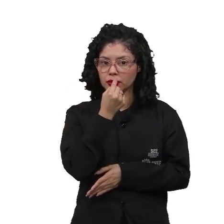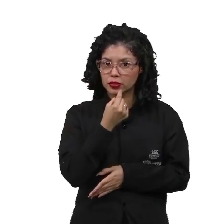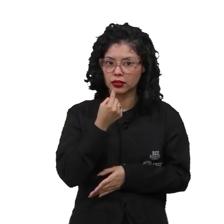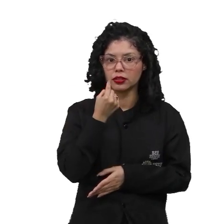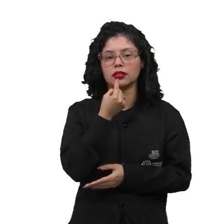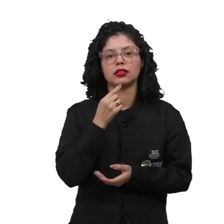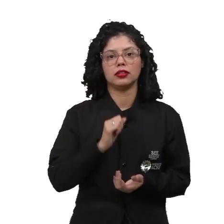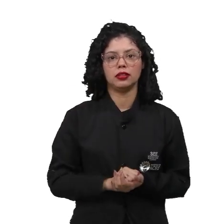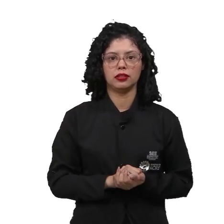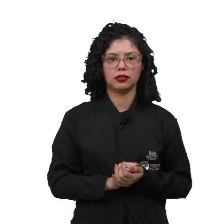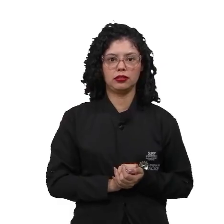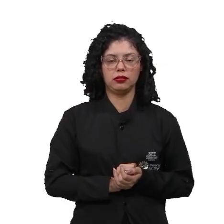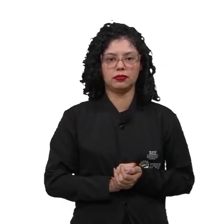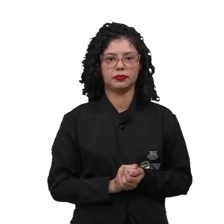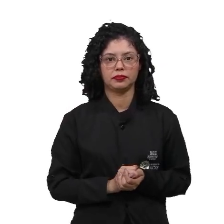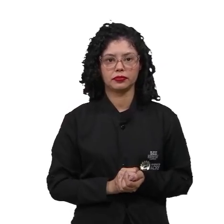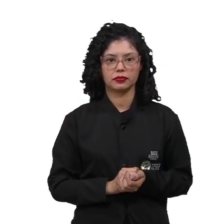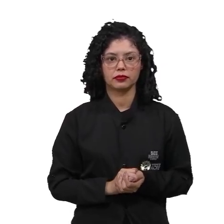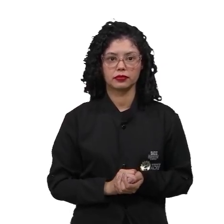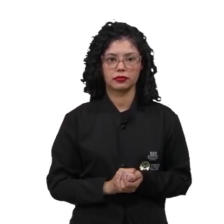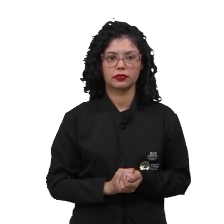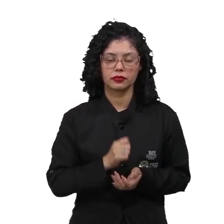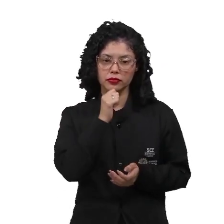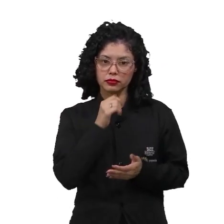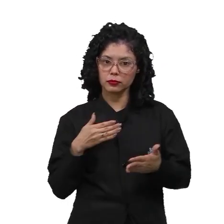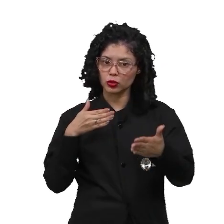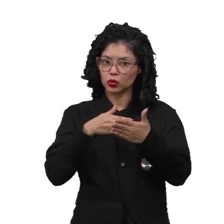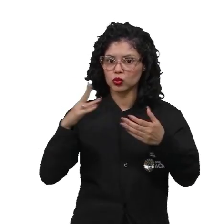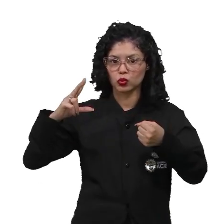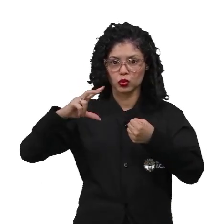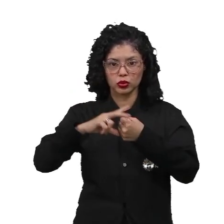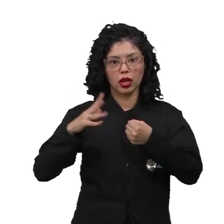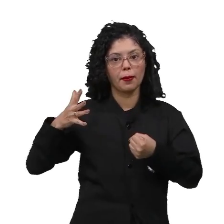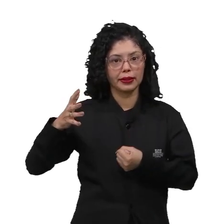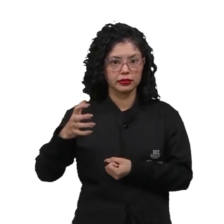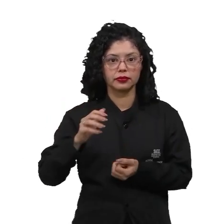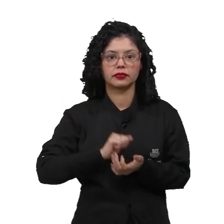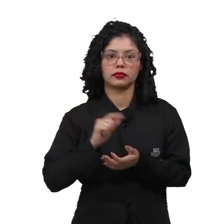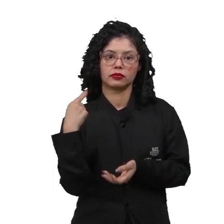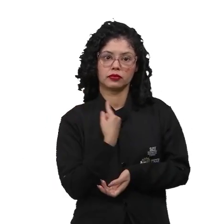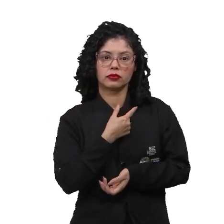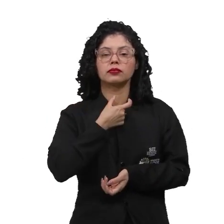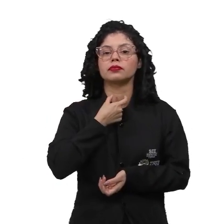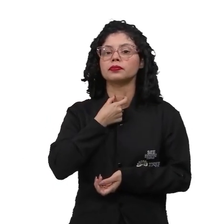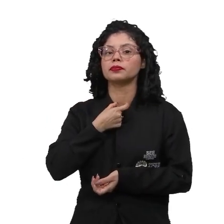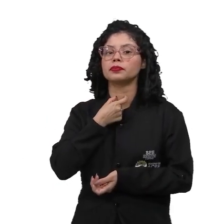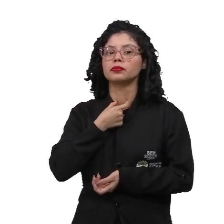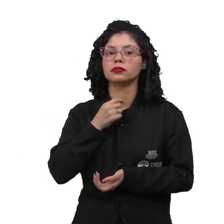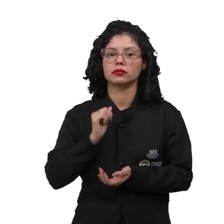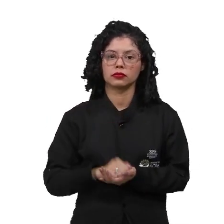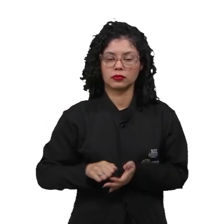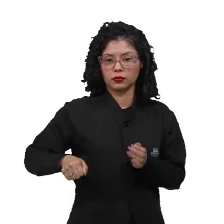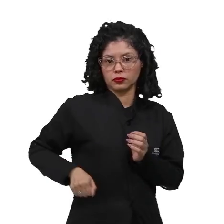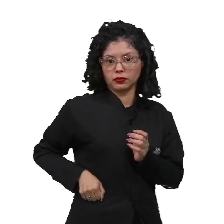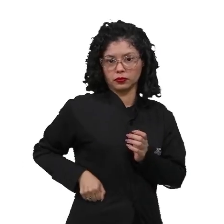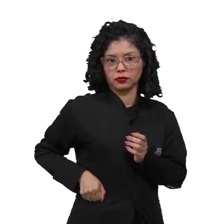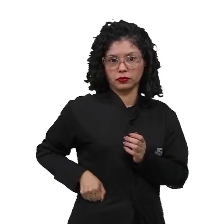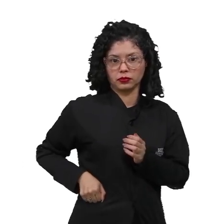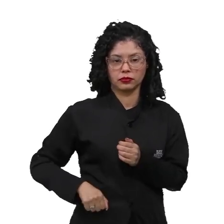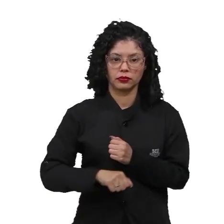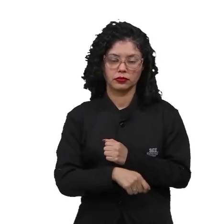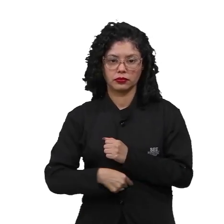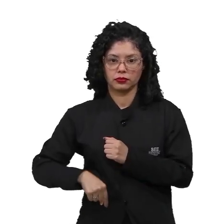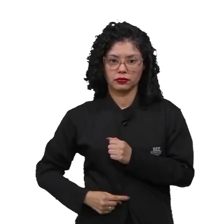né, do ataque ali de vírus e bactérias. Nós temos o timo, o baço e as placas